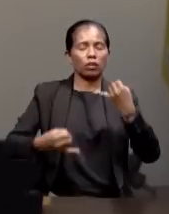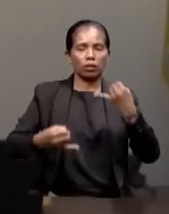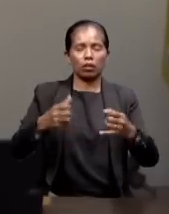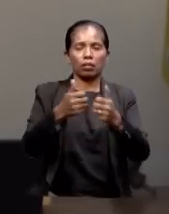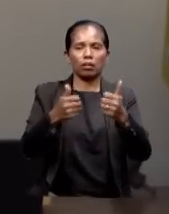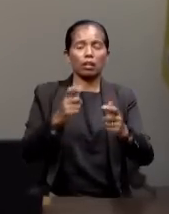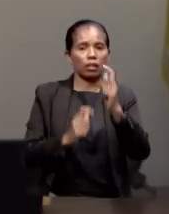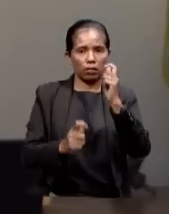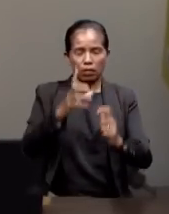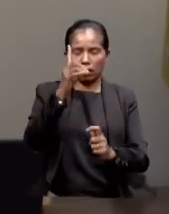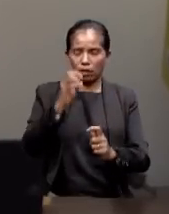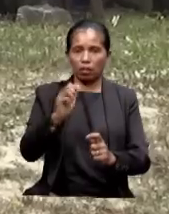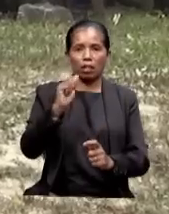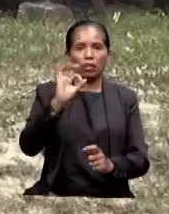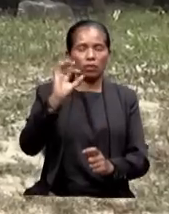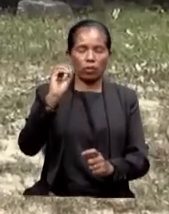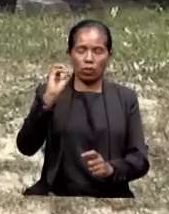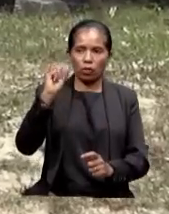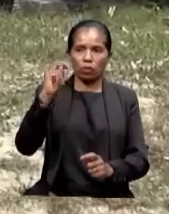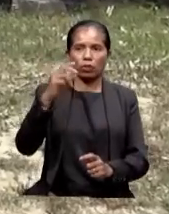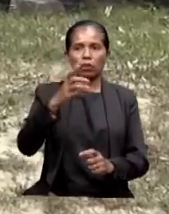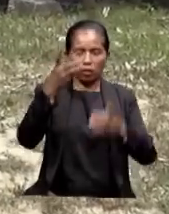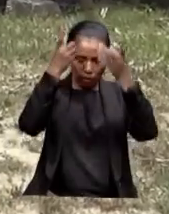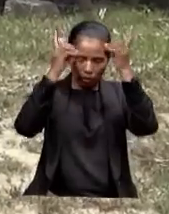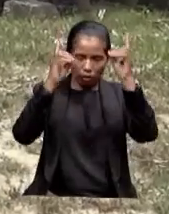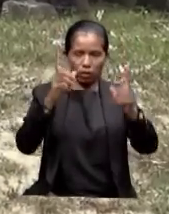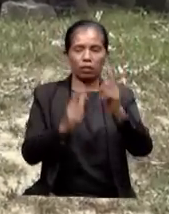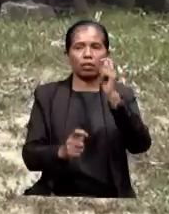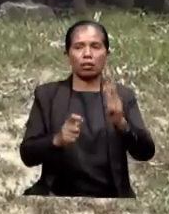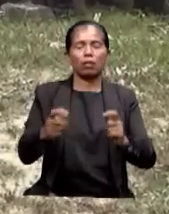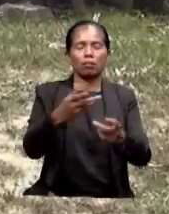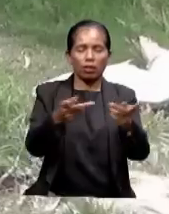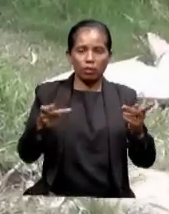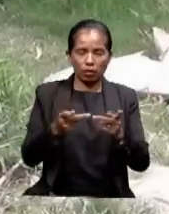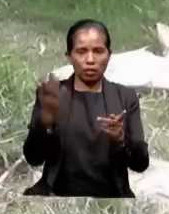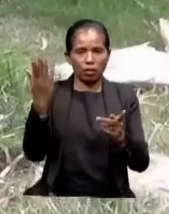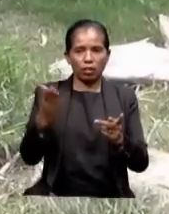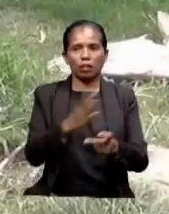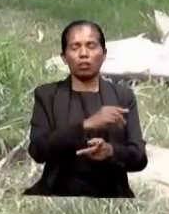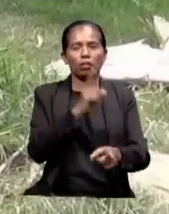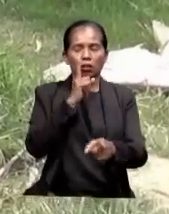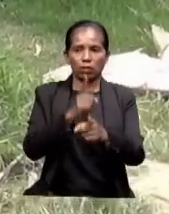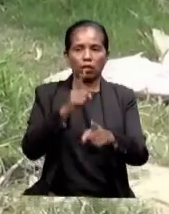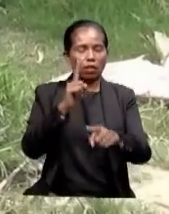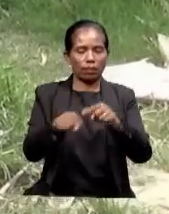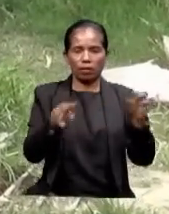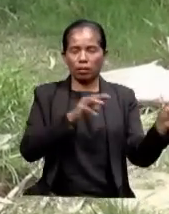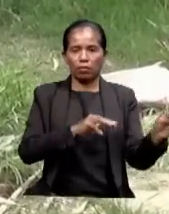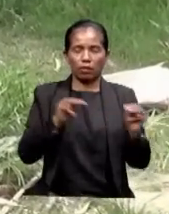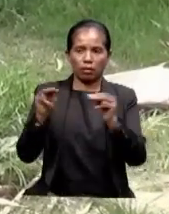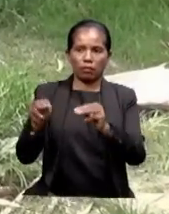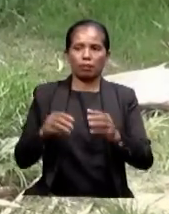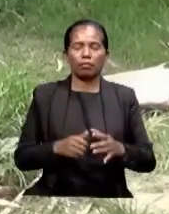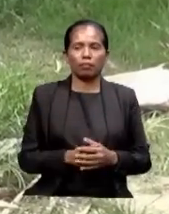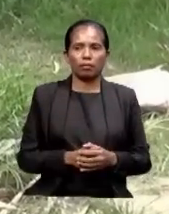Tribunal Distrital Lili Afonso Carmona hateten desijang Tribunal Distrital Lili nian barai aimetilarang ne feitu no labele mudaona.